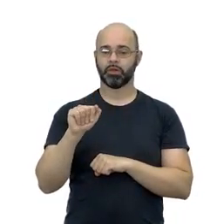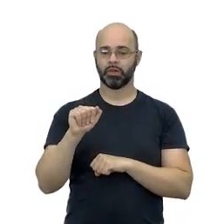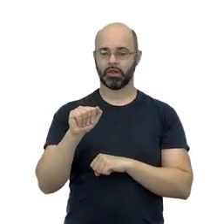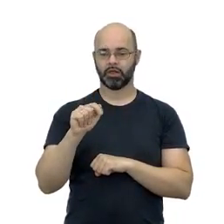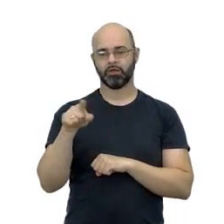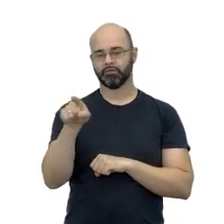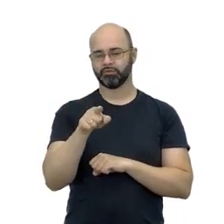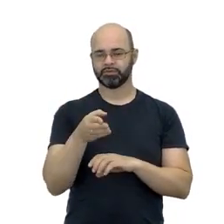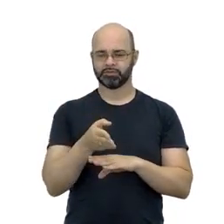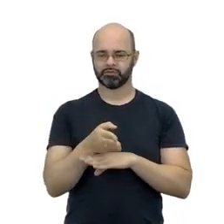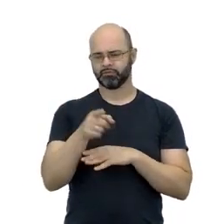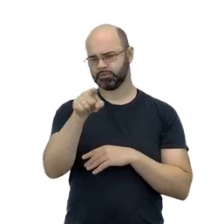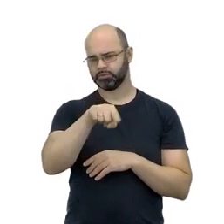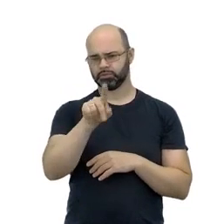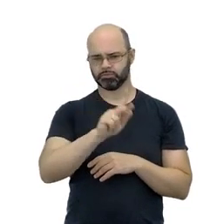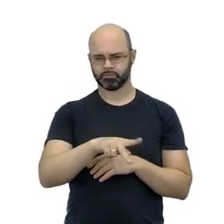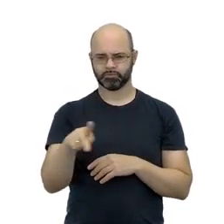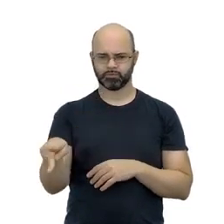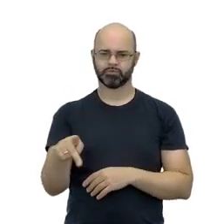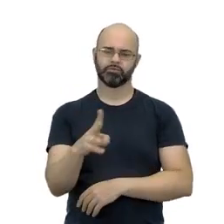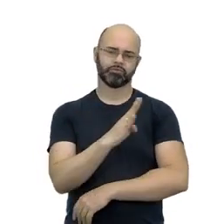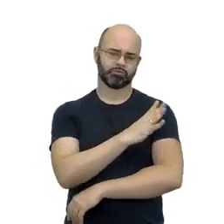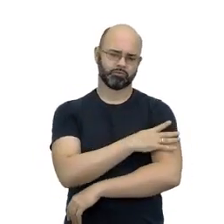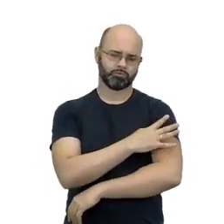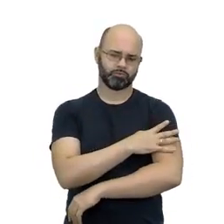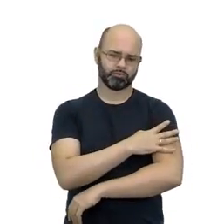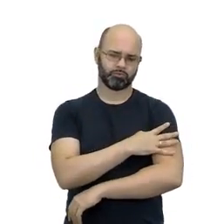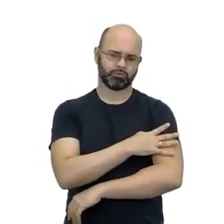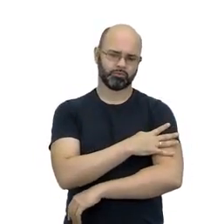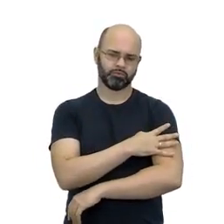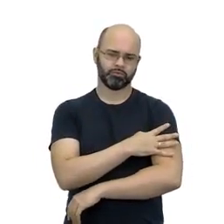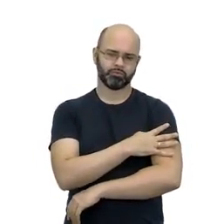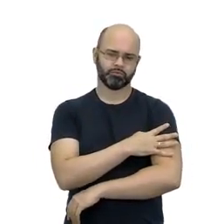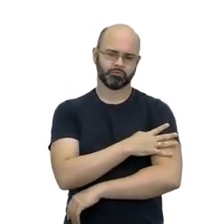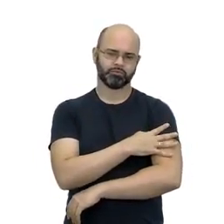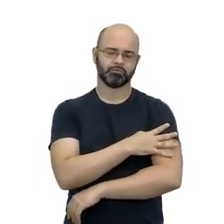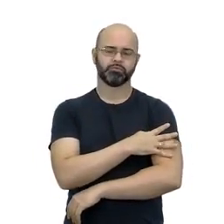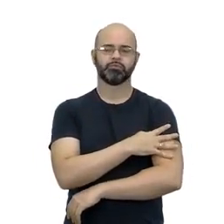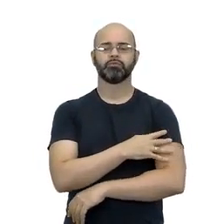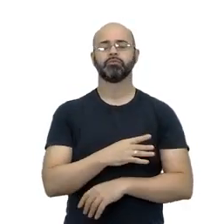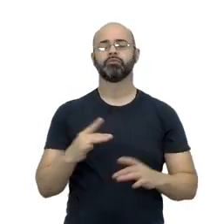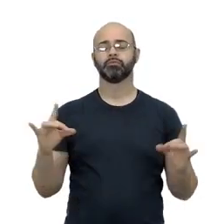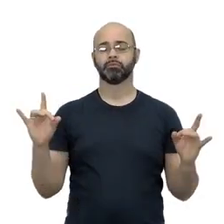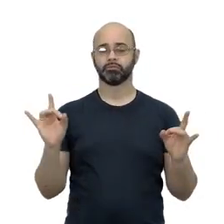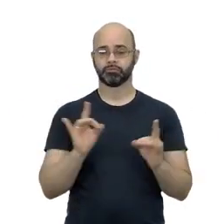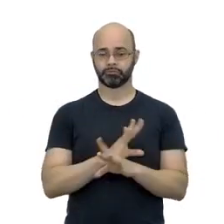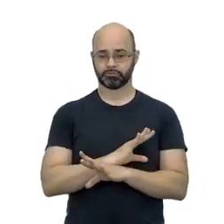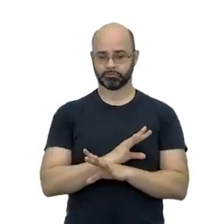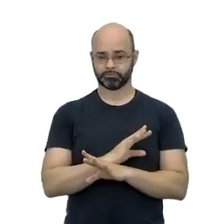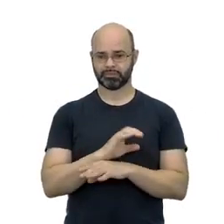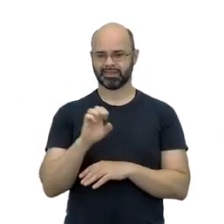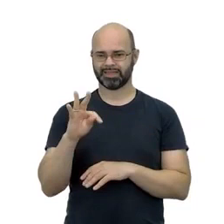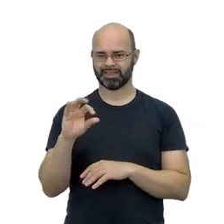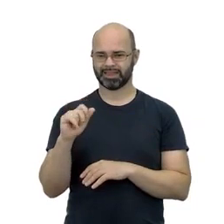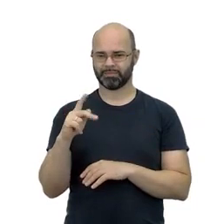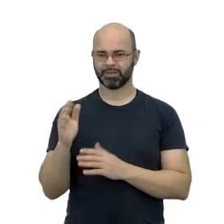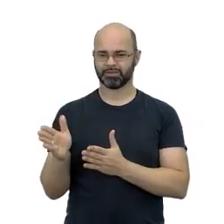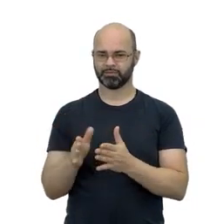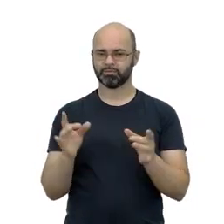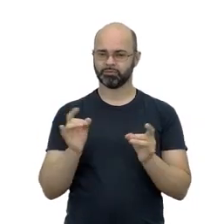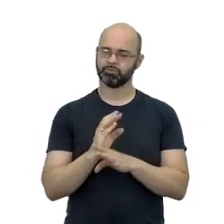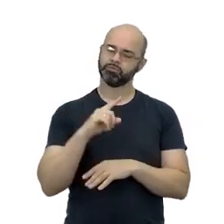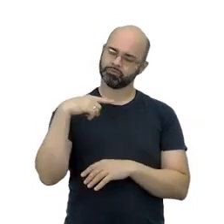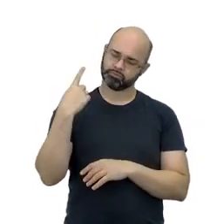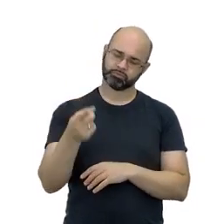são professores e professoras do quarto ano, finalizada essa transmissão de etapa, podem e devem acessar a pílula